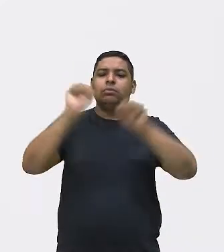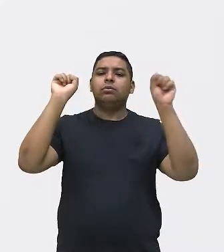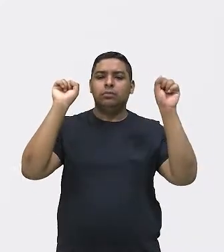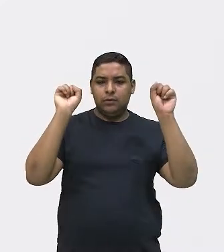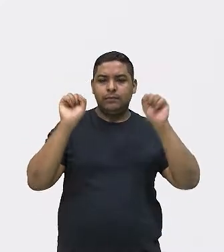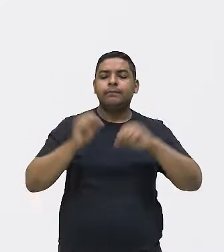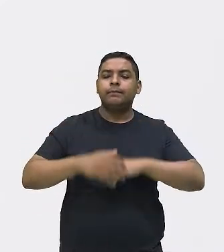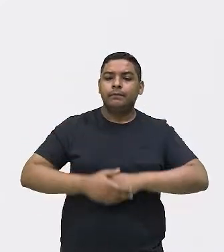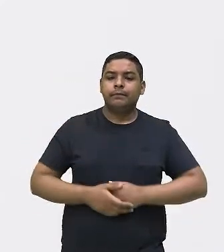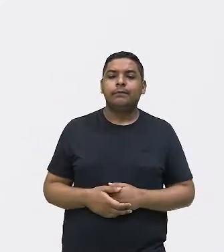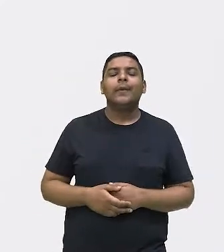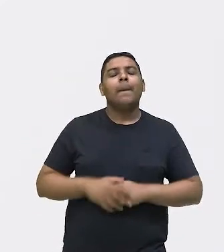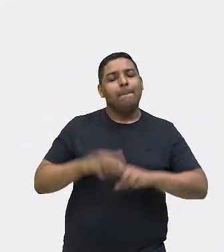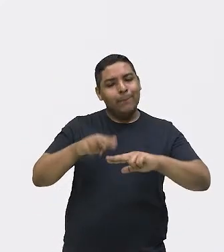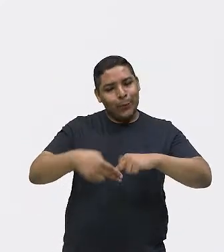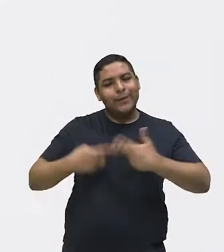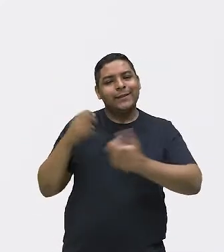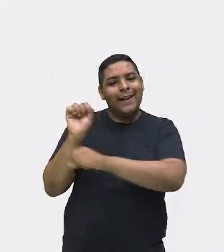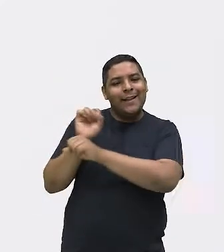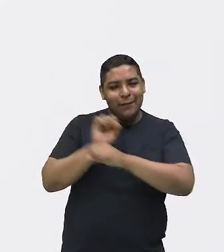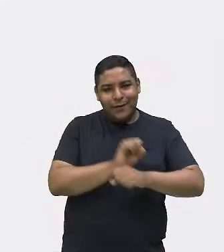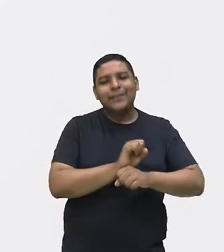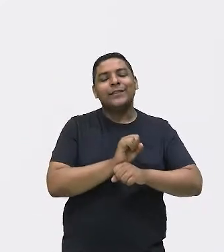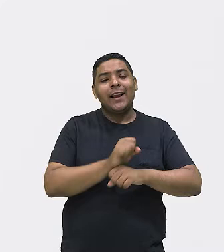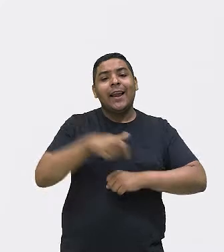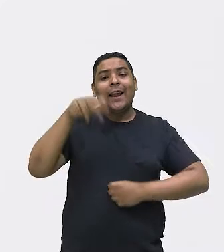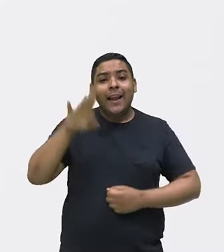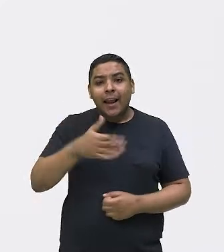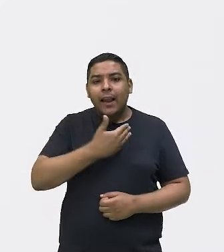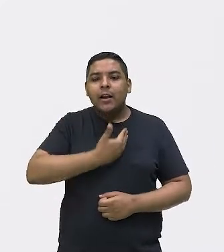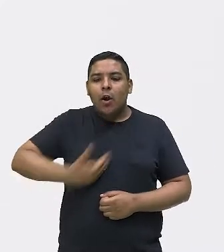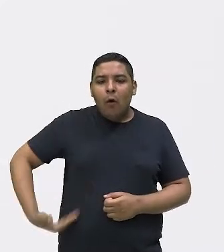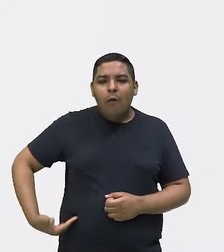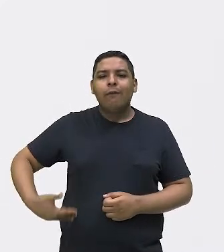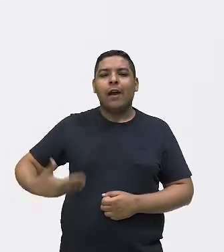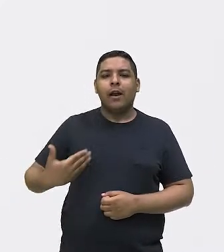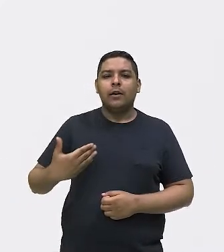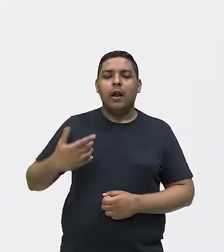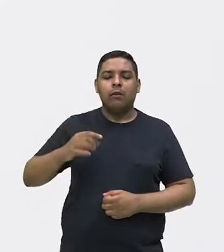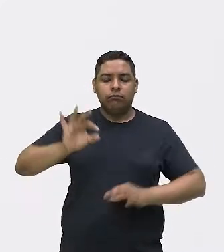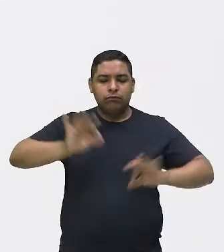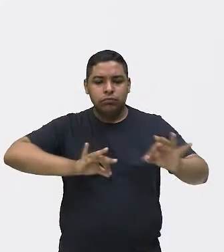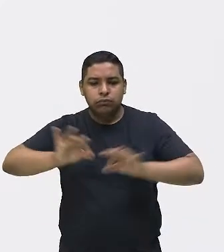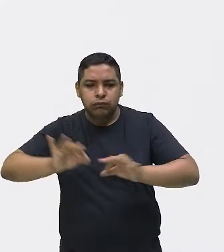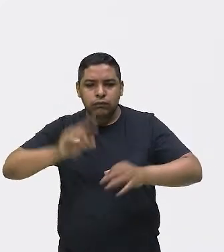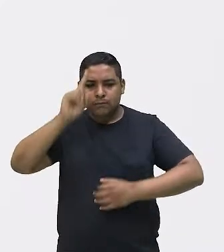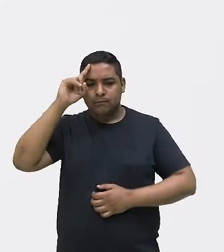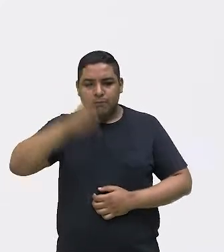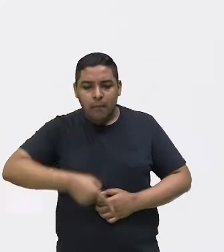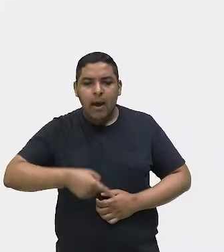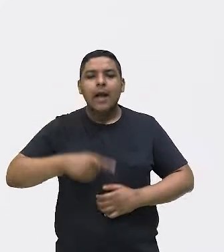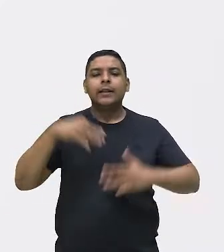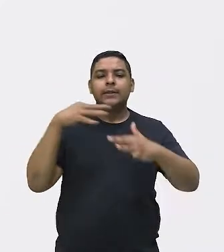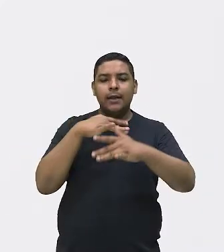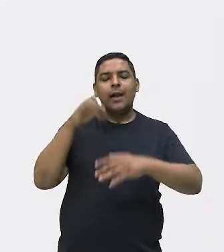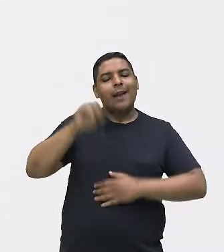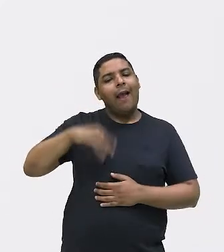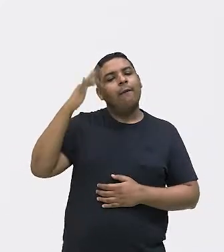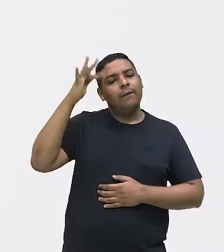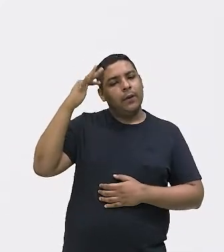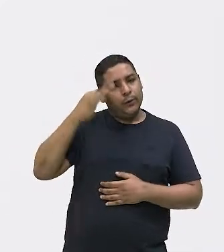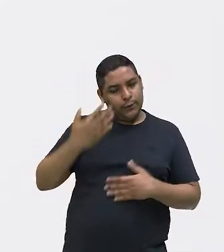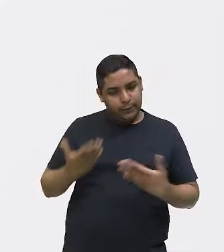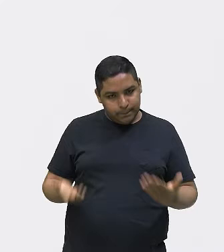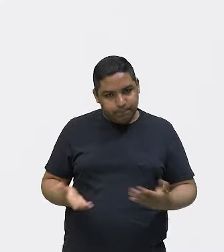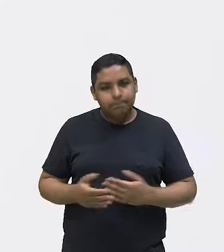que quem deve governar a cidade é o filósofo, porque ele se libertou da corrente. Estão entendendo aí? Então, nesse sistema,